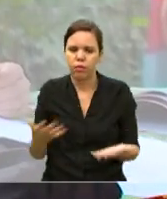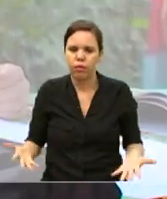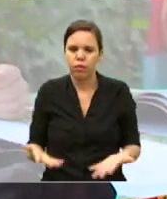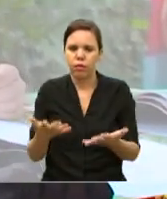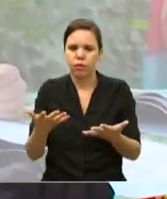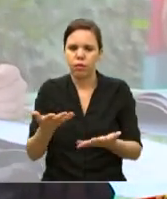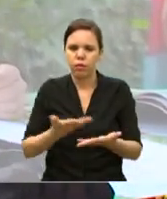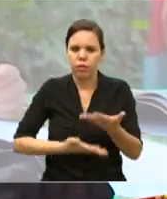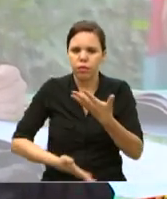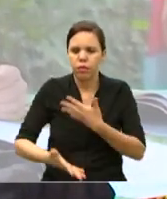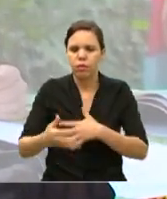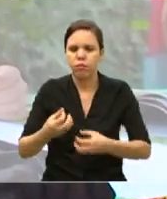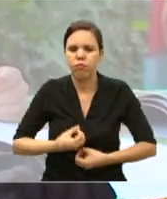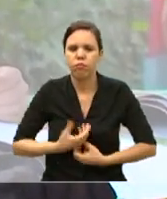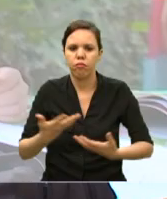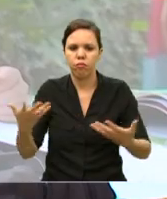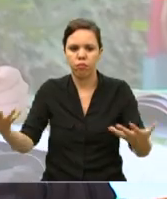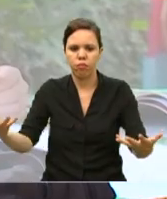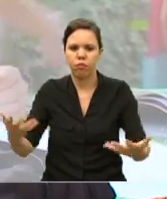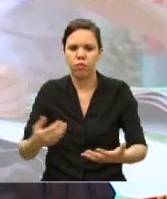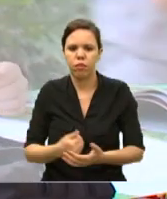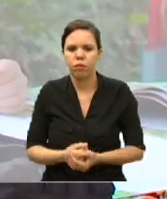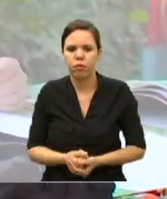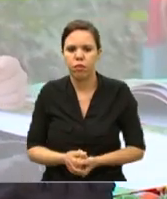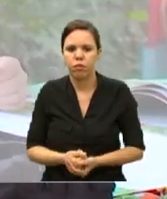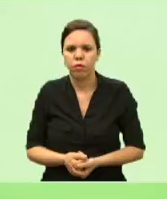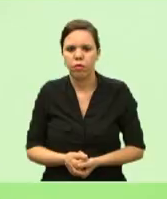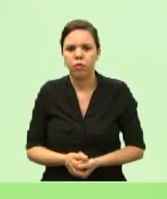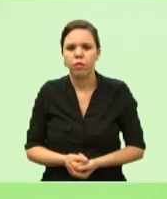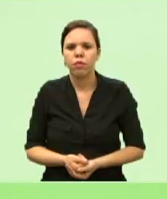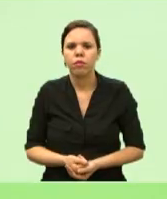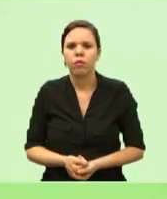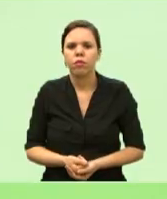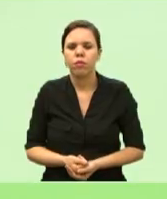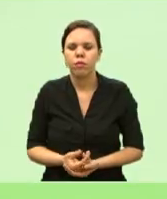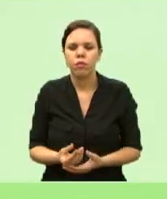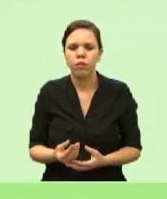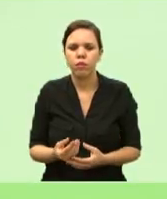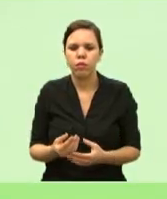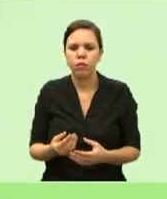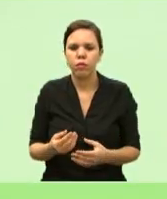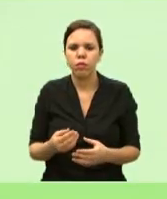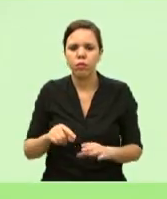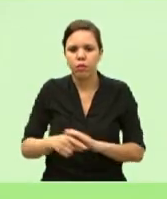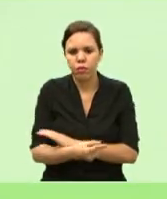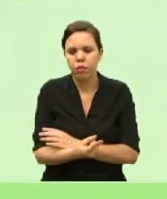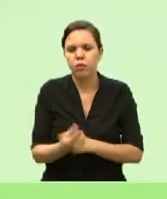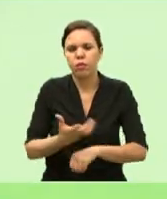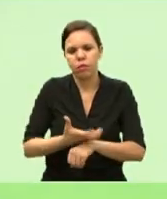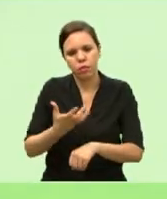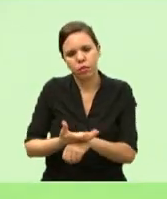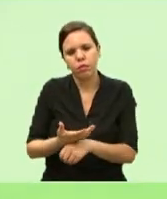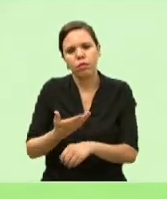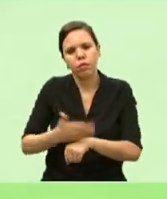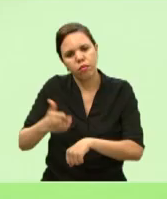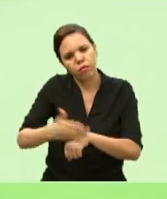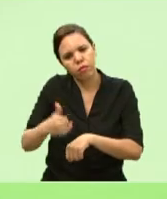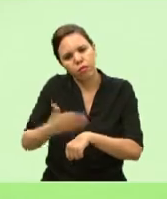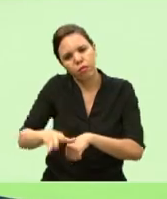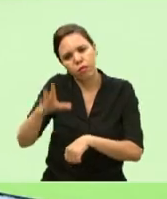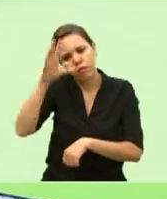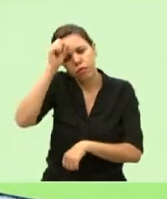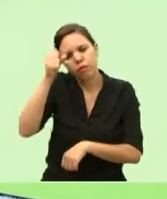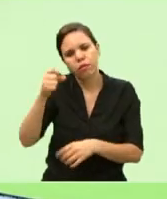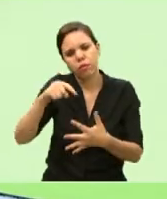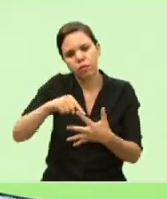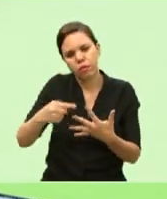verso. Tá. Vai mudando conforme a criança vai desenvolvendo atividades diferentes. Sim, são direcionadas para cada idade, porque você não